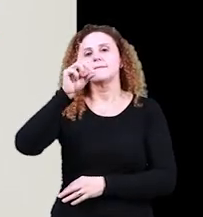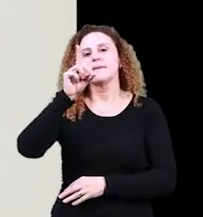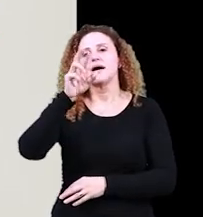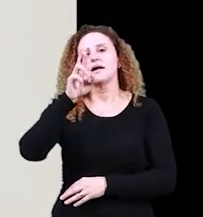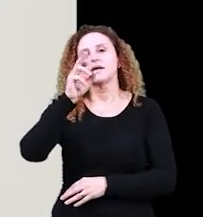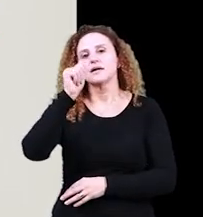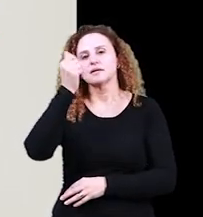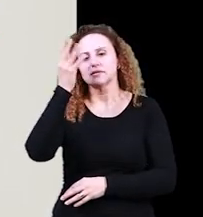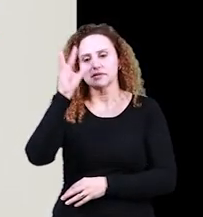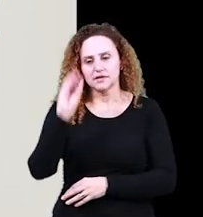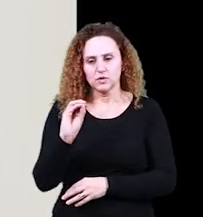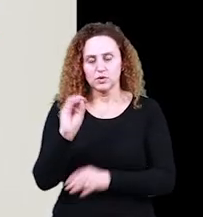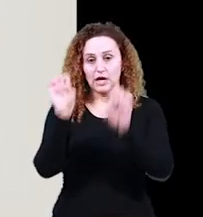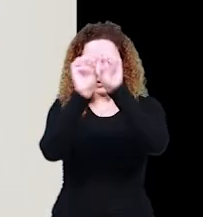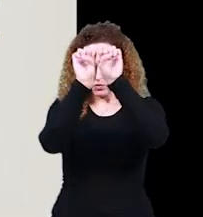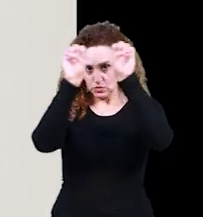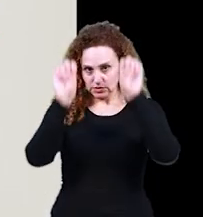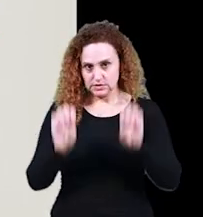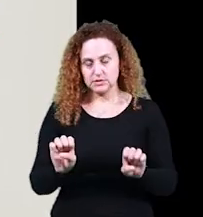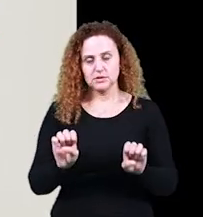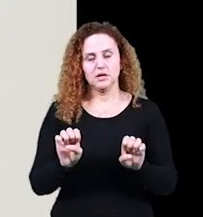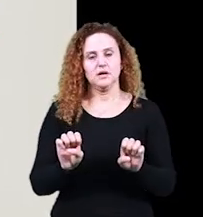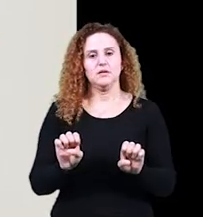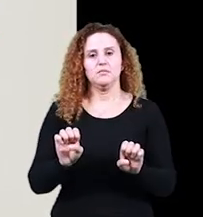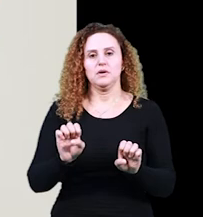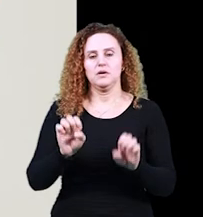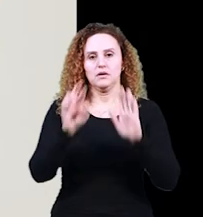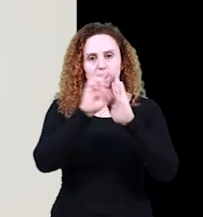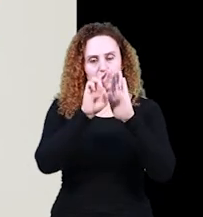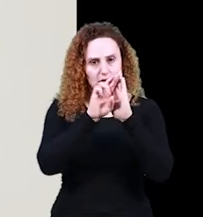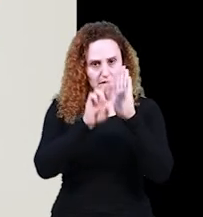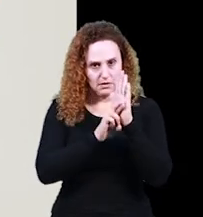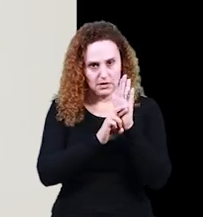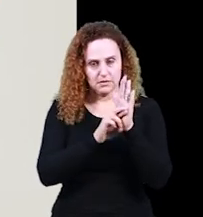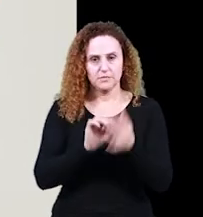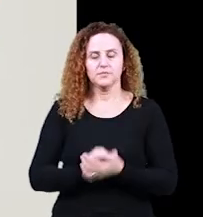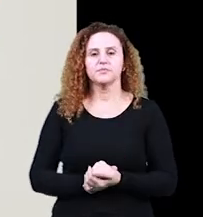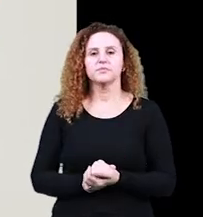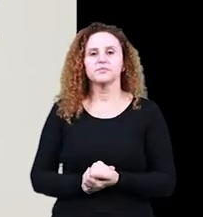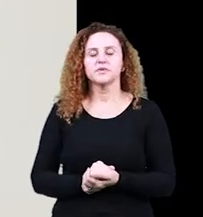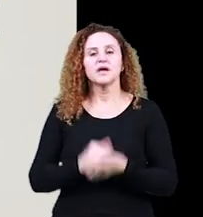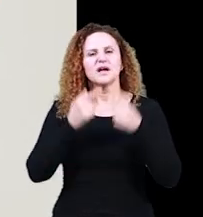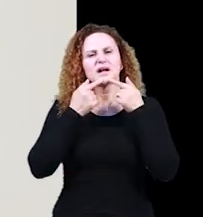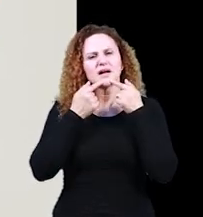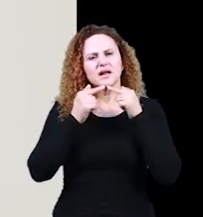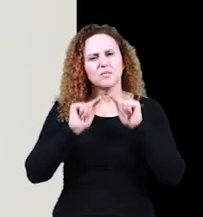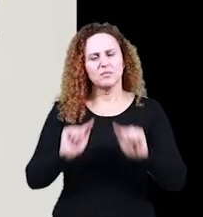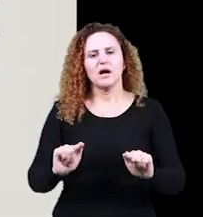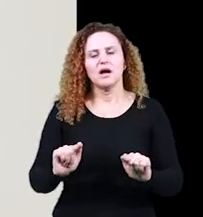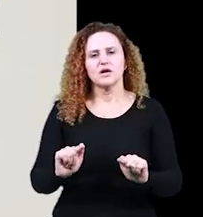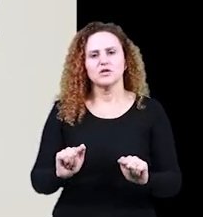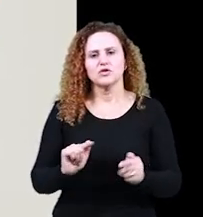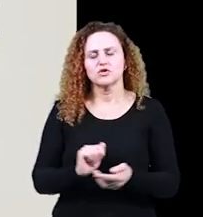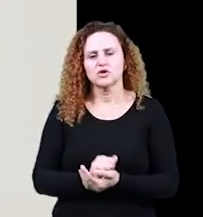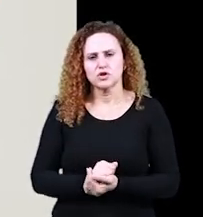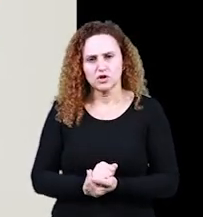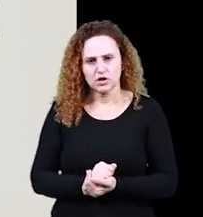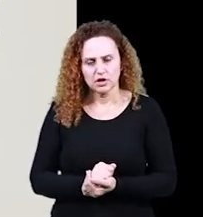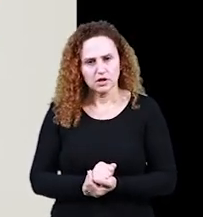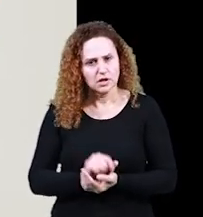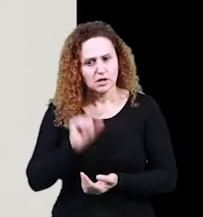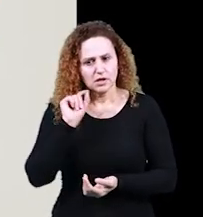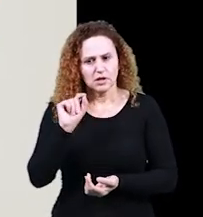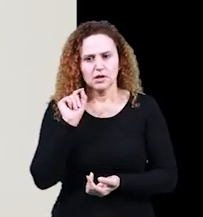que entenda então a gramática como um sistema de regras a primeira fase ele chama de gramática de constituintes então é a descrição